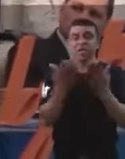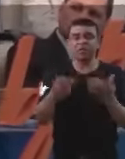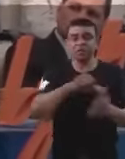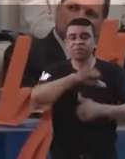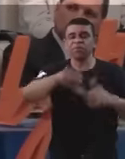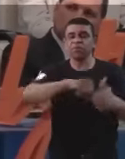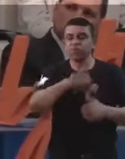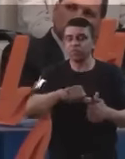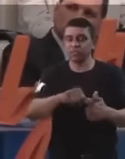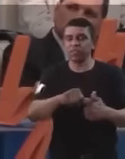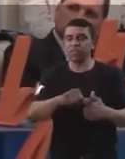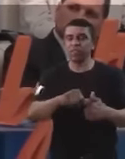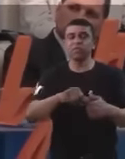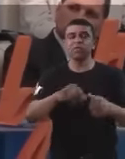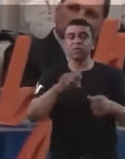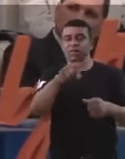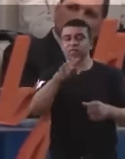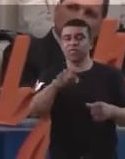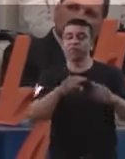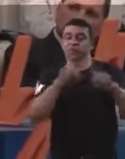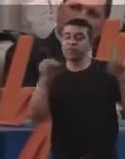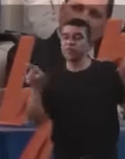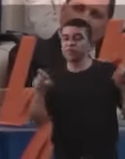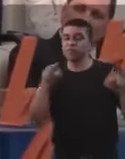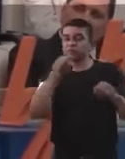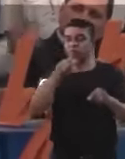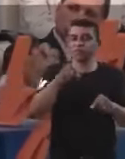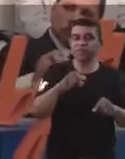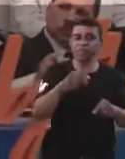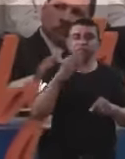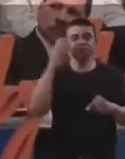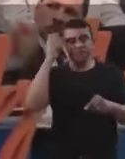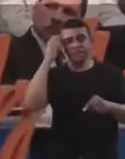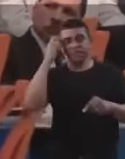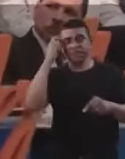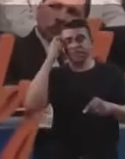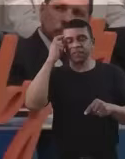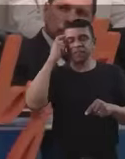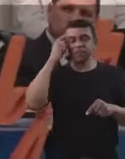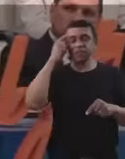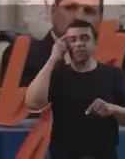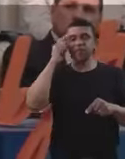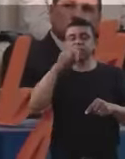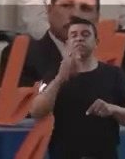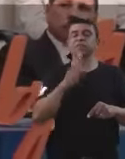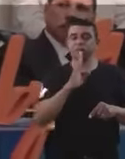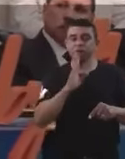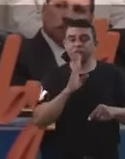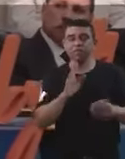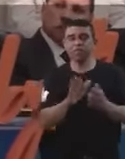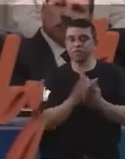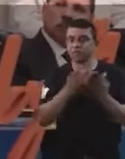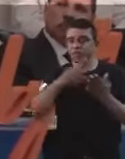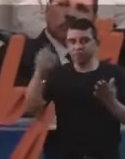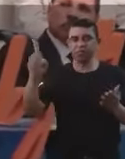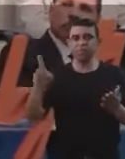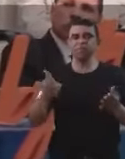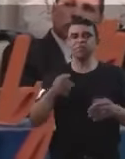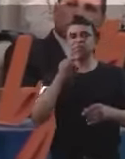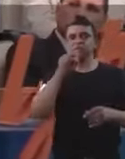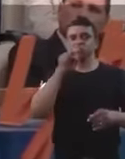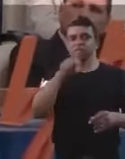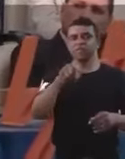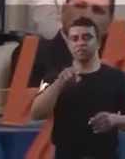o texto que você memorizou. Você suportaria a pressão de sua família olhar para você e